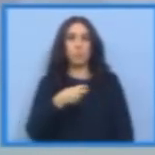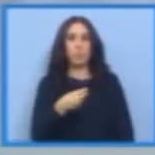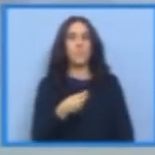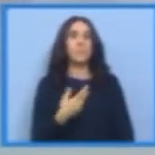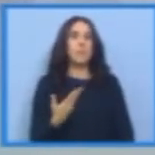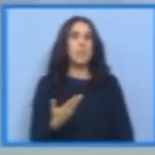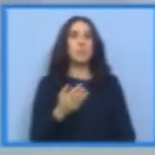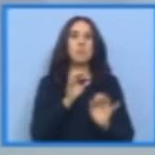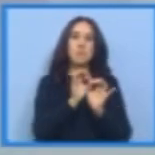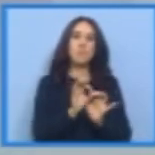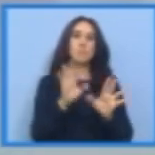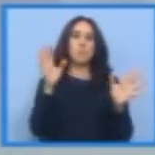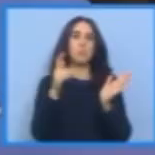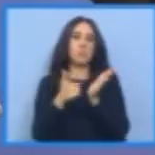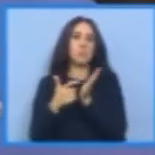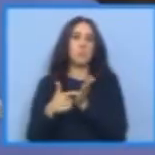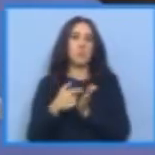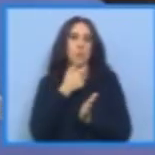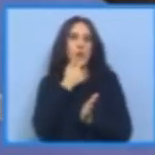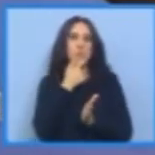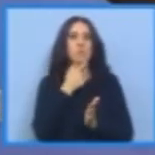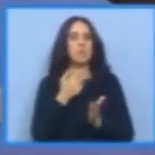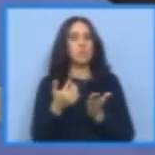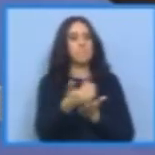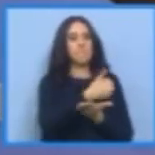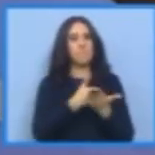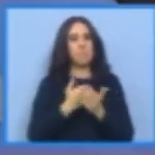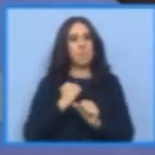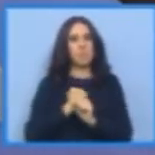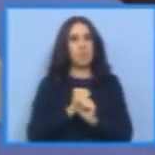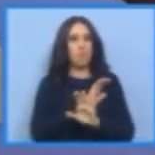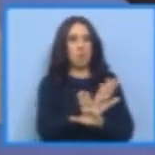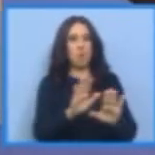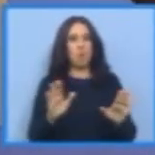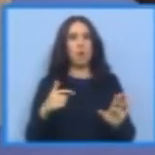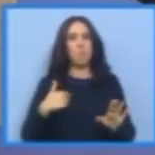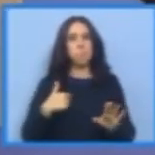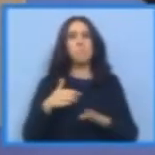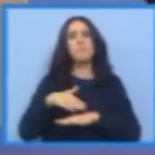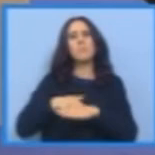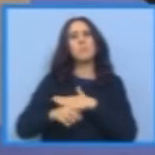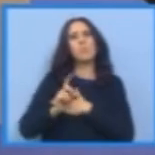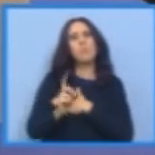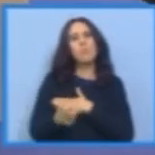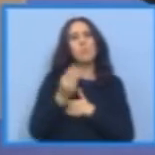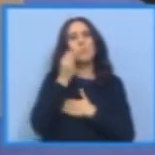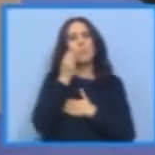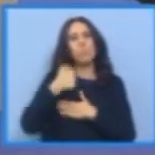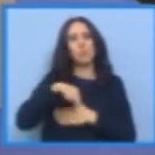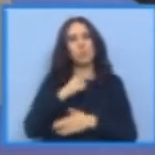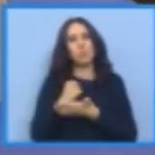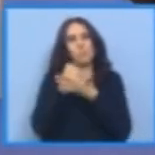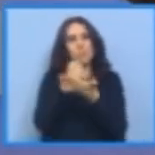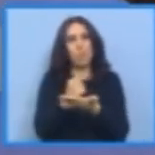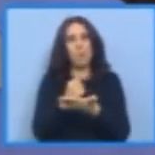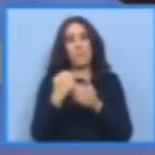e difundindo onde for necessário. Estamos a fazer esse trabalho, a identificar o que é que estamos a fazer e como é que podemos contribuir para